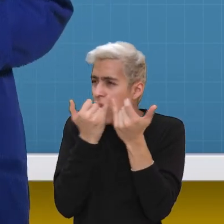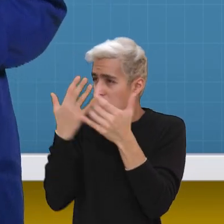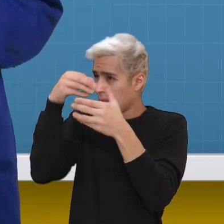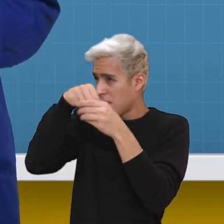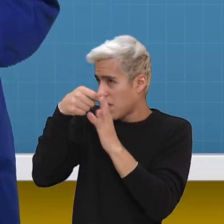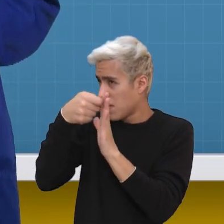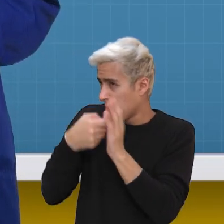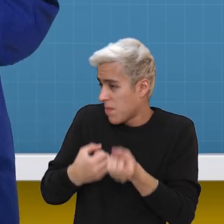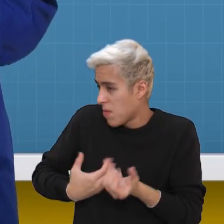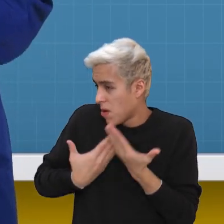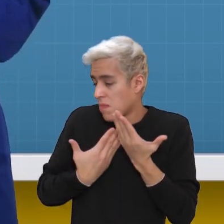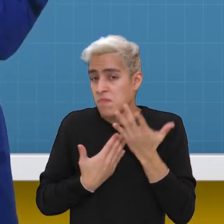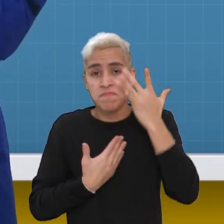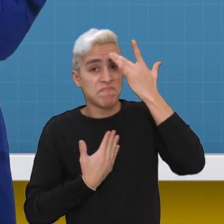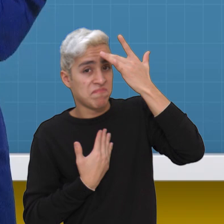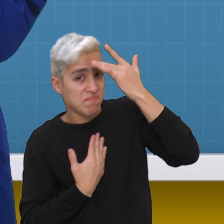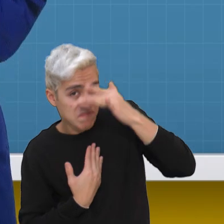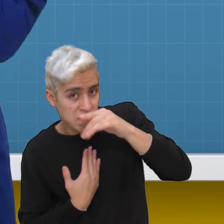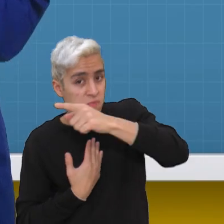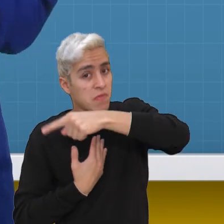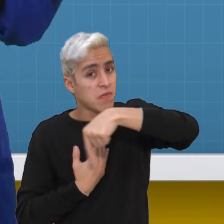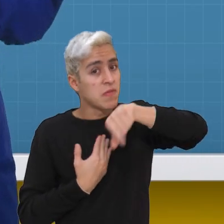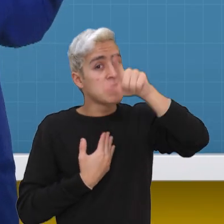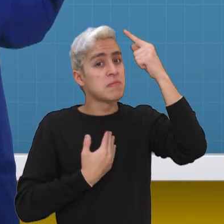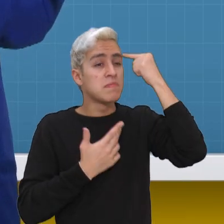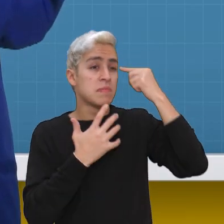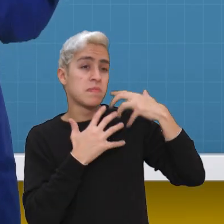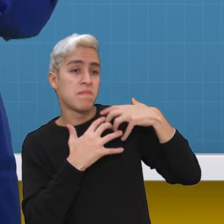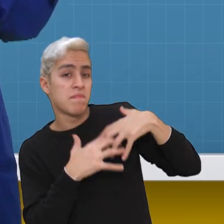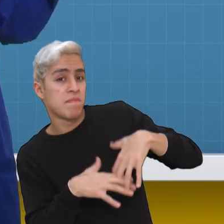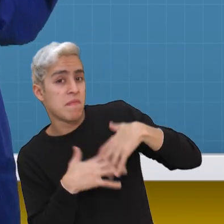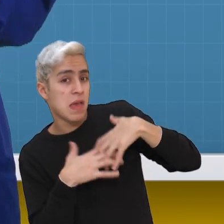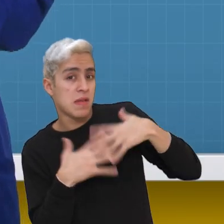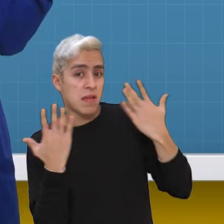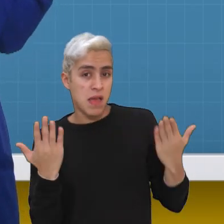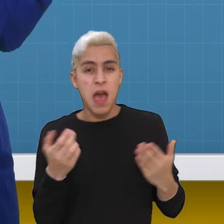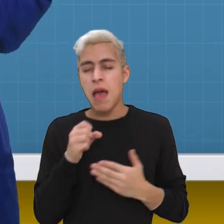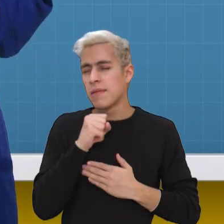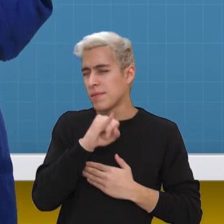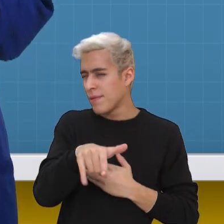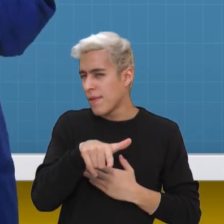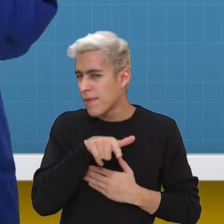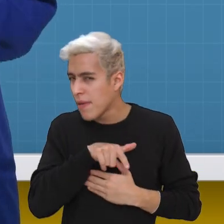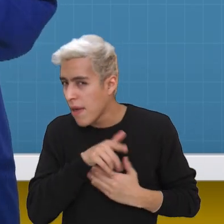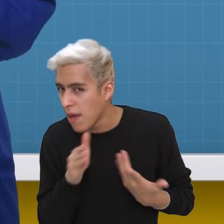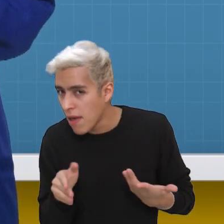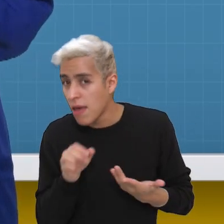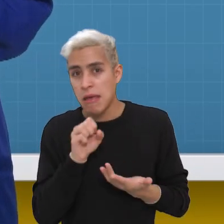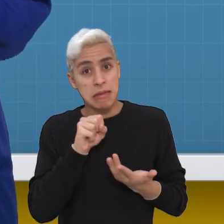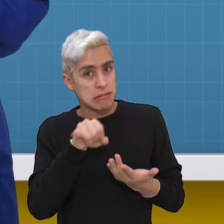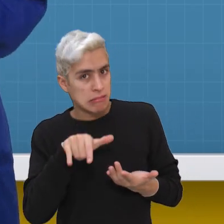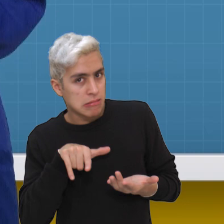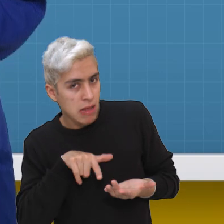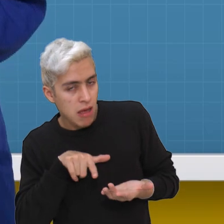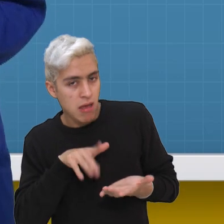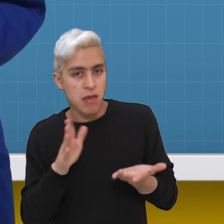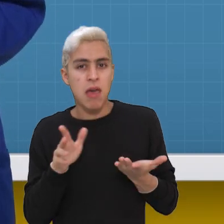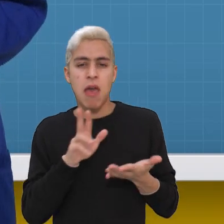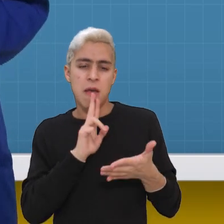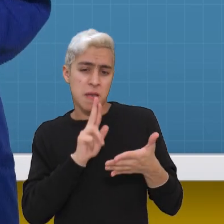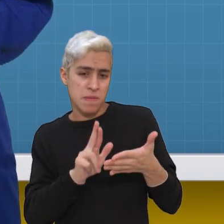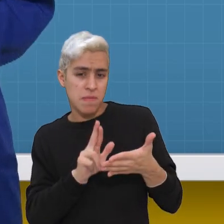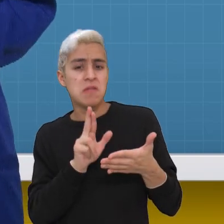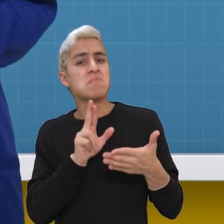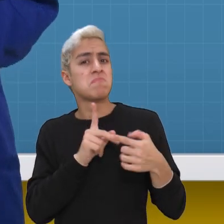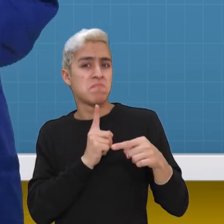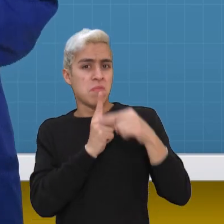poema, professora? Não sei, você vai pensar. Eu vou deixar para você. Se tiver, né? Se a